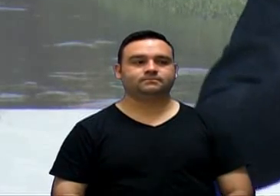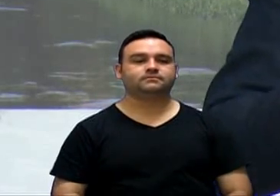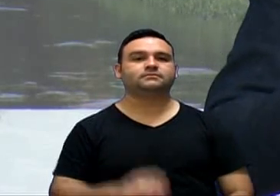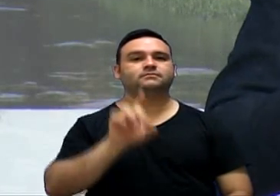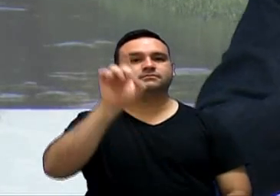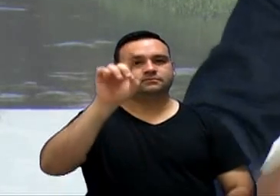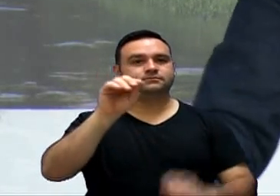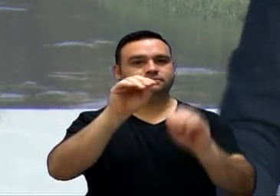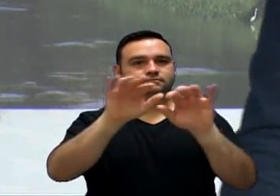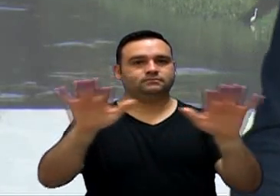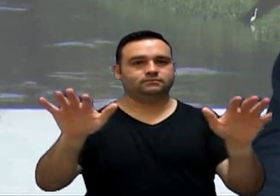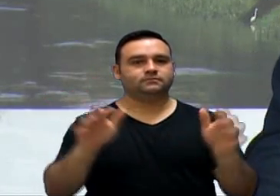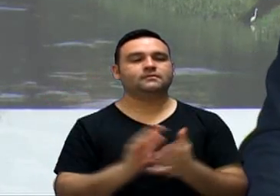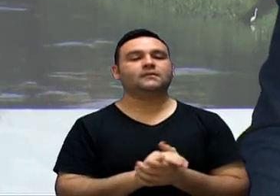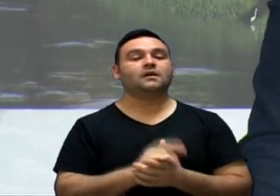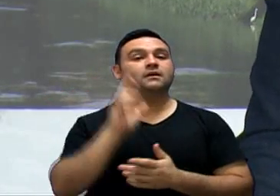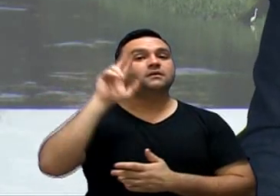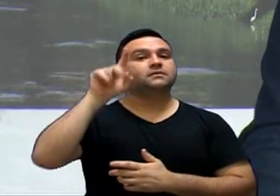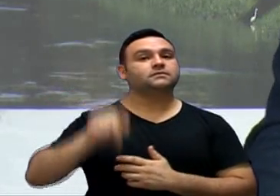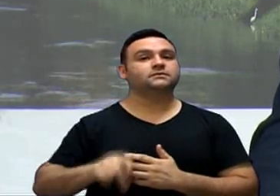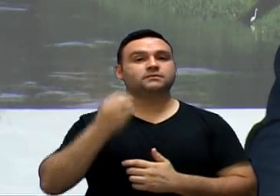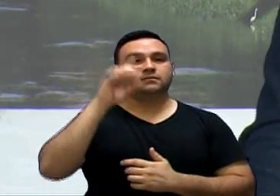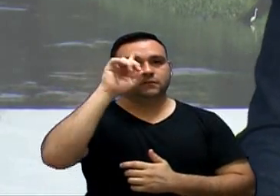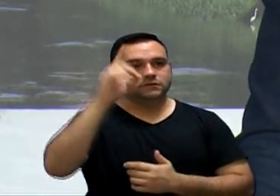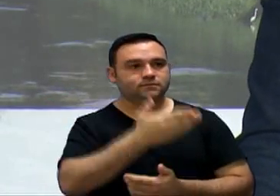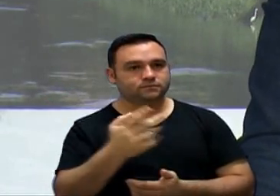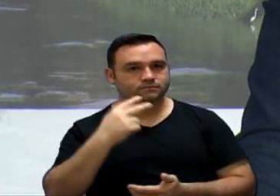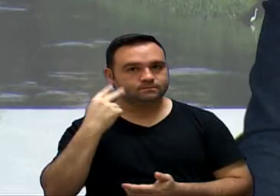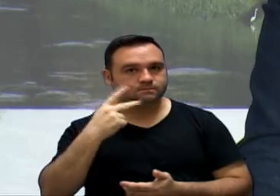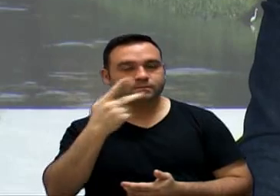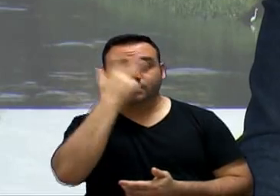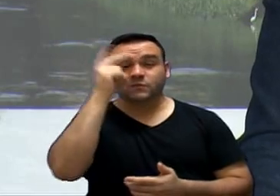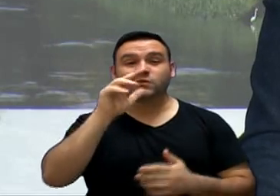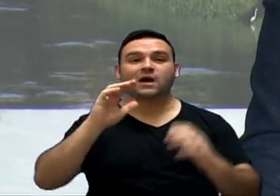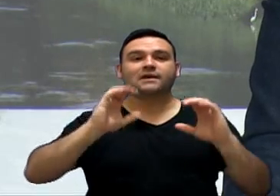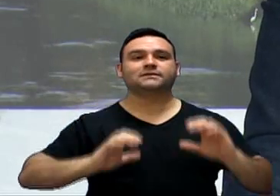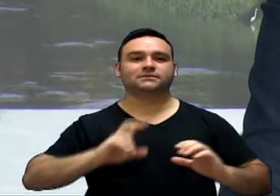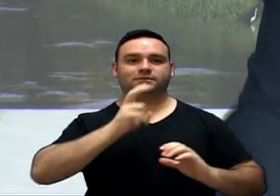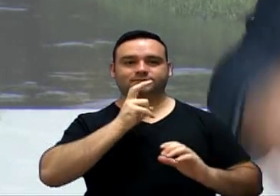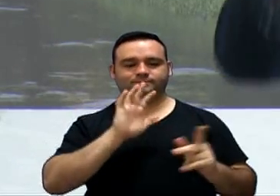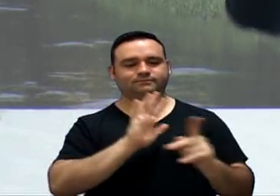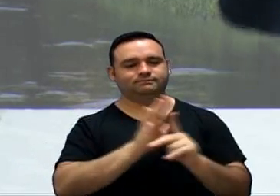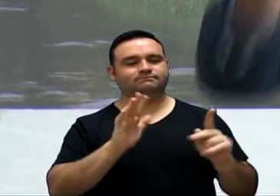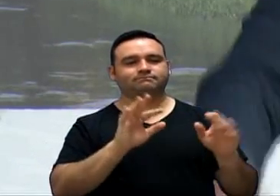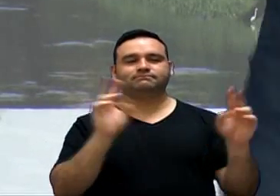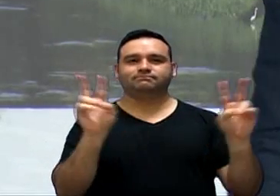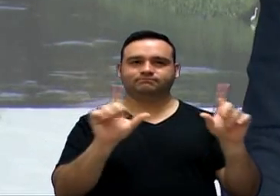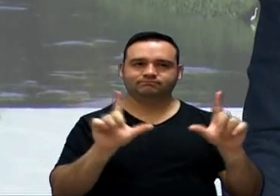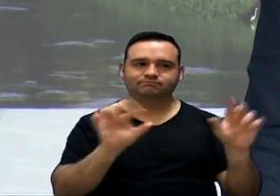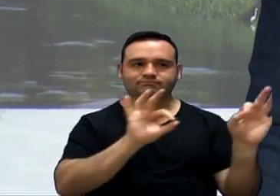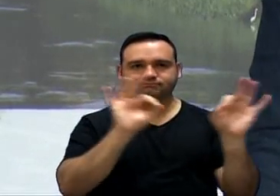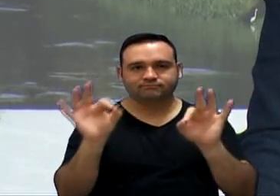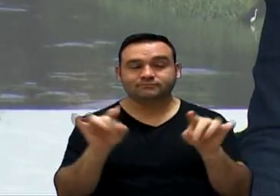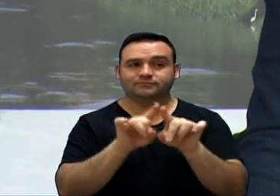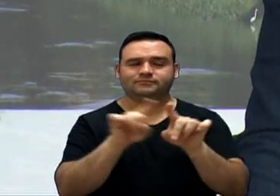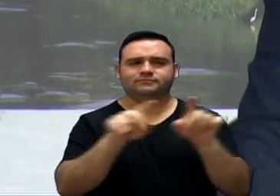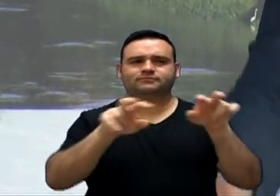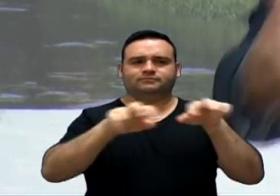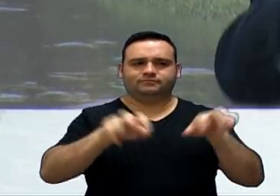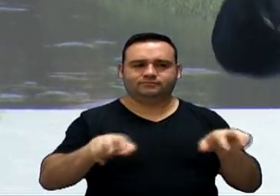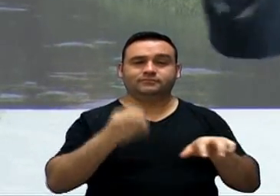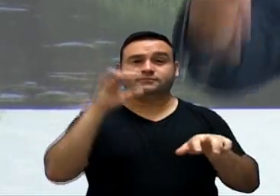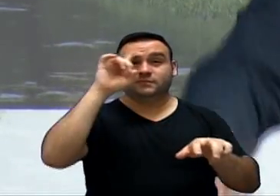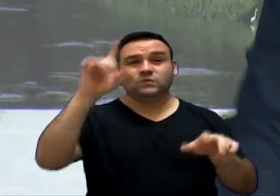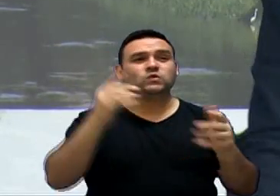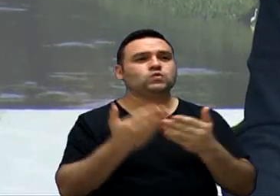Deus abençoe. Senhor presidente, bom dia, vereadores, bom dia a todo cidadão sorocabano que nos acompanha, bom dia aqui no plenário. Faço questão de dar